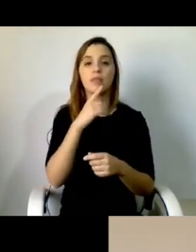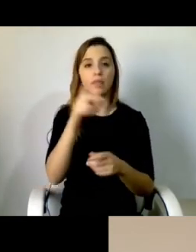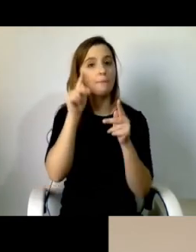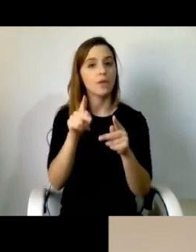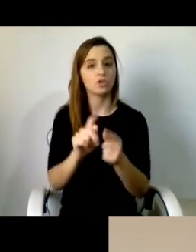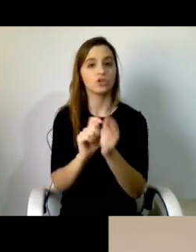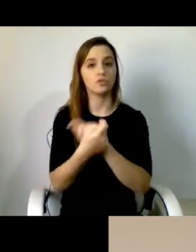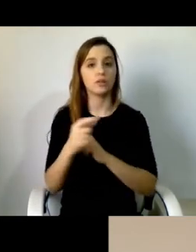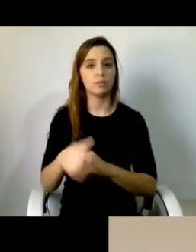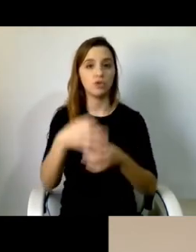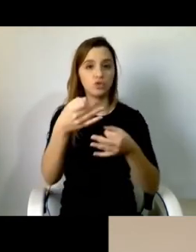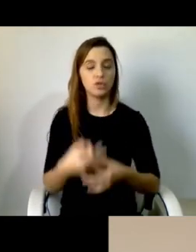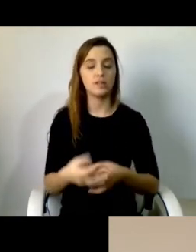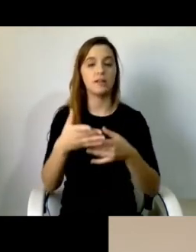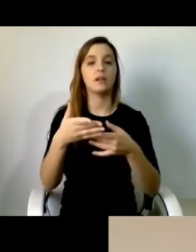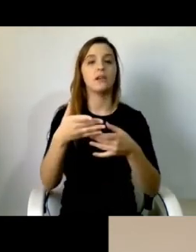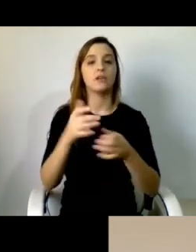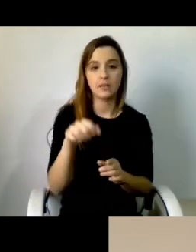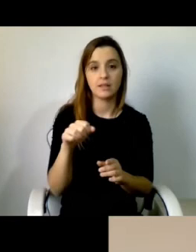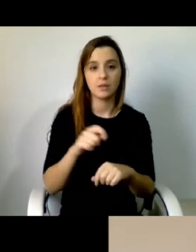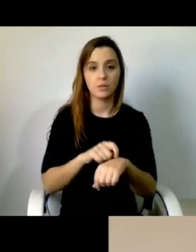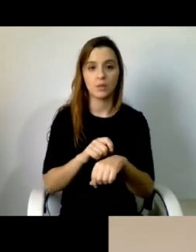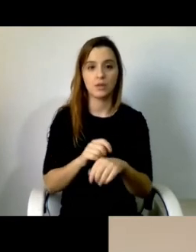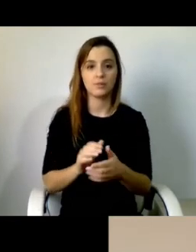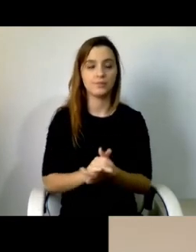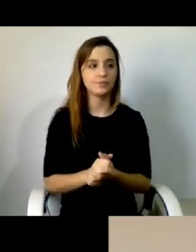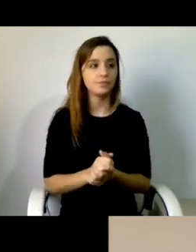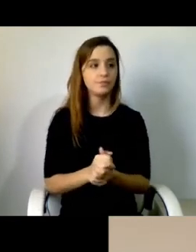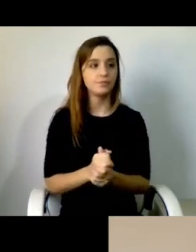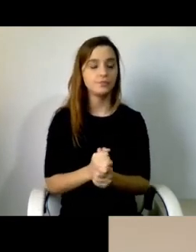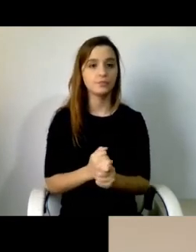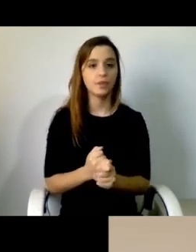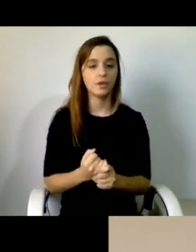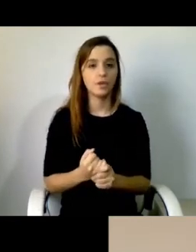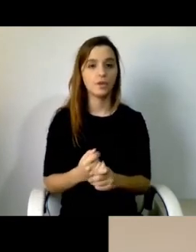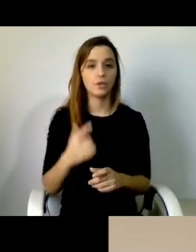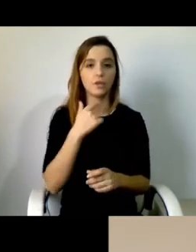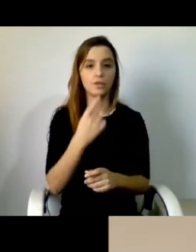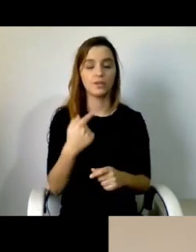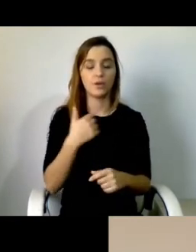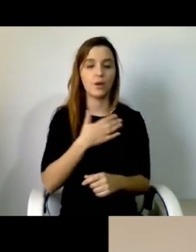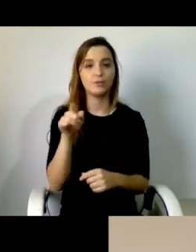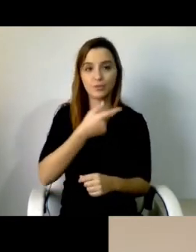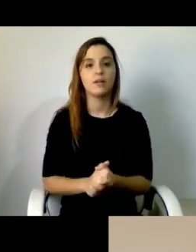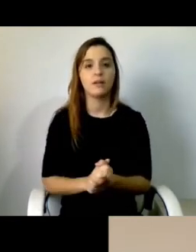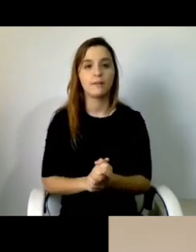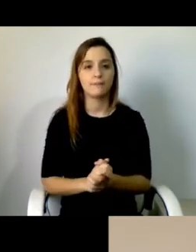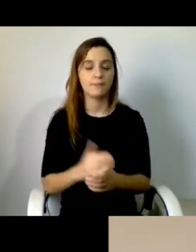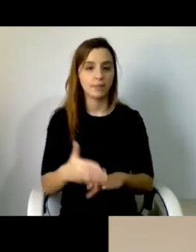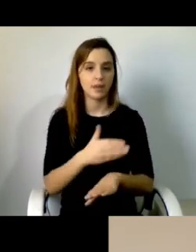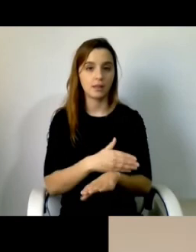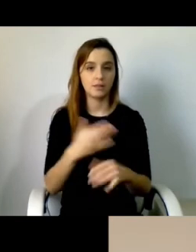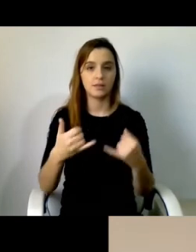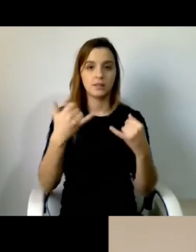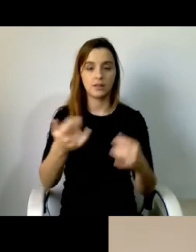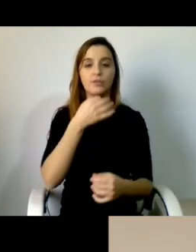Social. Portanto, muito agradecido aos dois e devo dizer que adorei a vossa exposição, se me permitem, antes